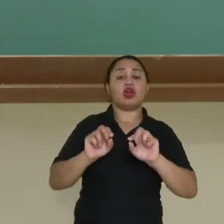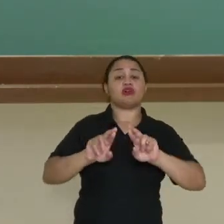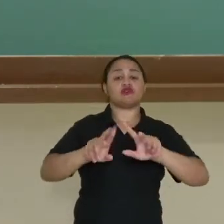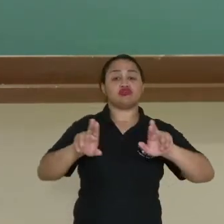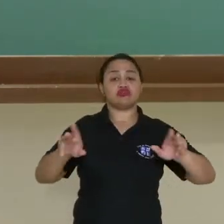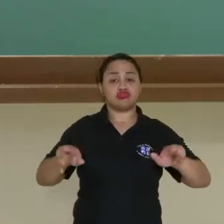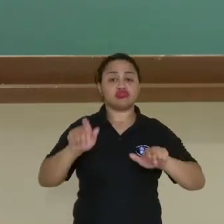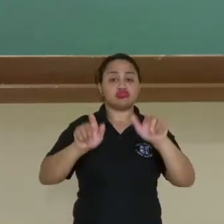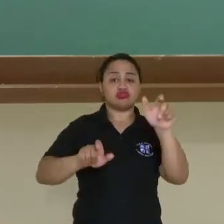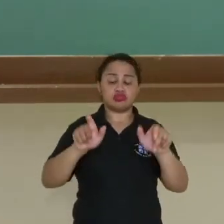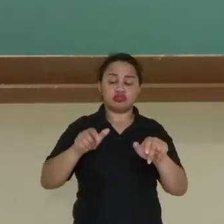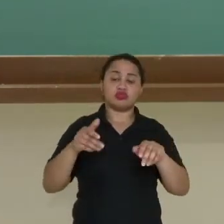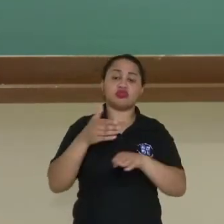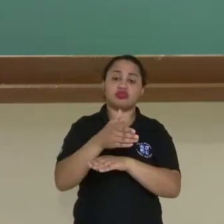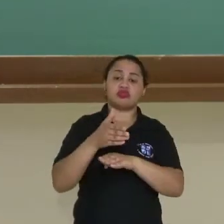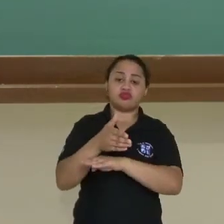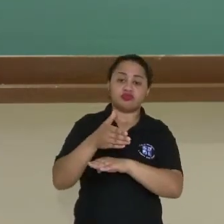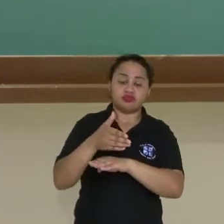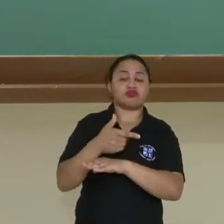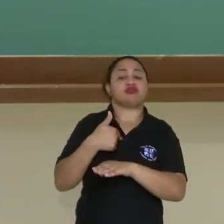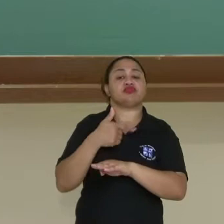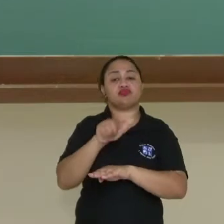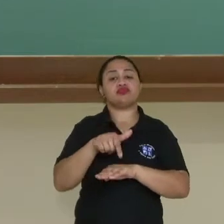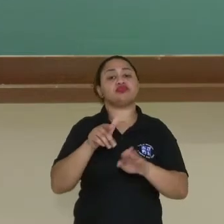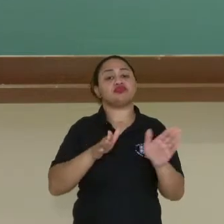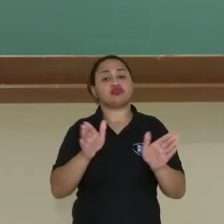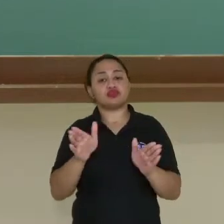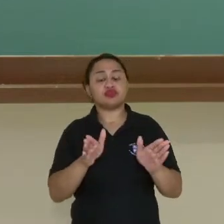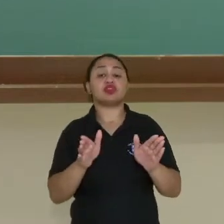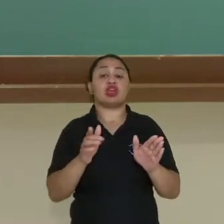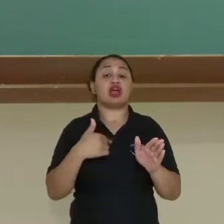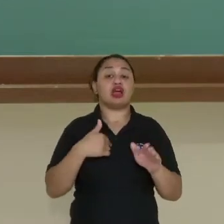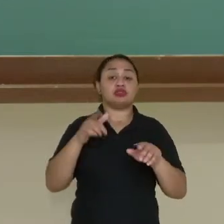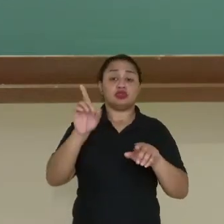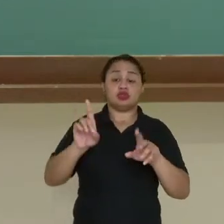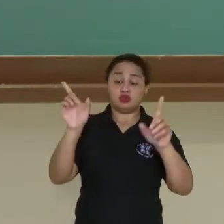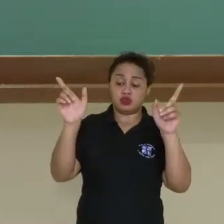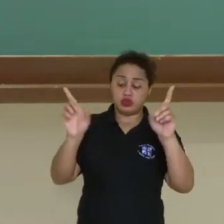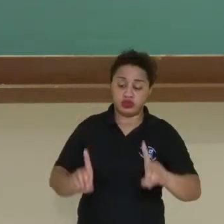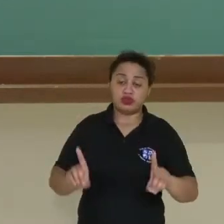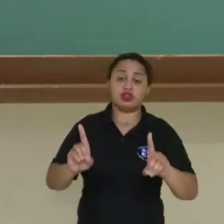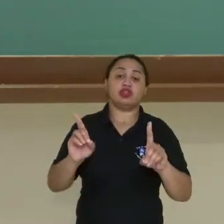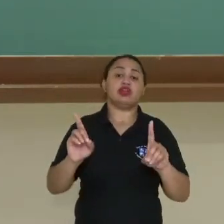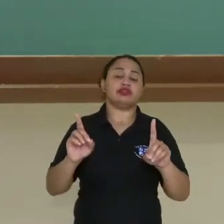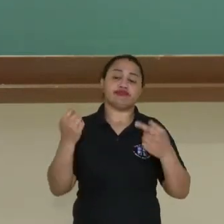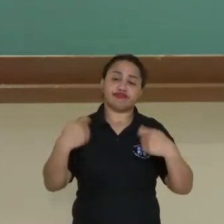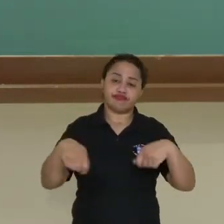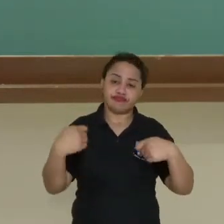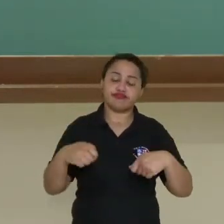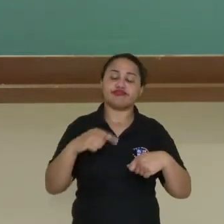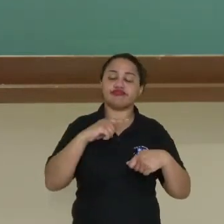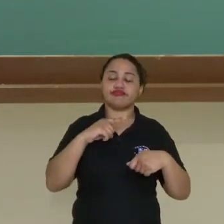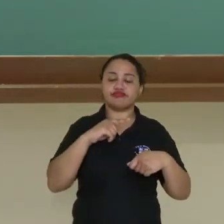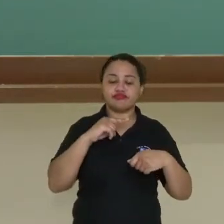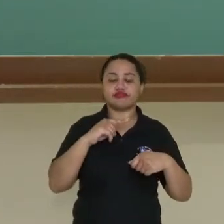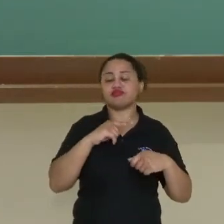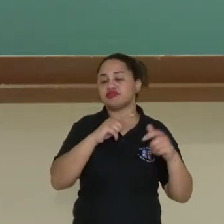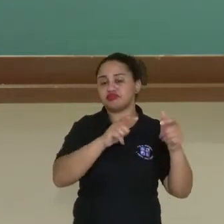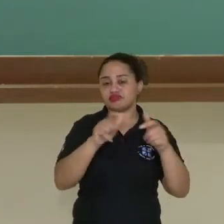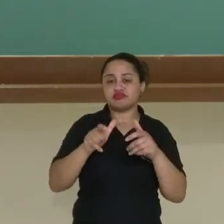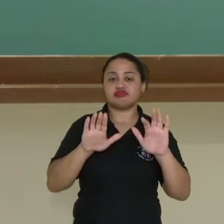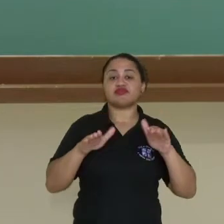de pessoas que frequentam, incluindo-se aí as pessoas com deficiência, com necessidades especiais, e no caso